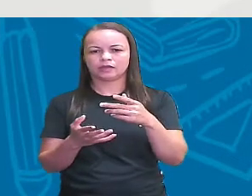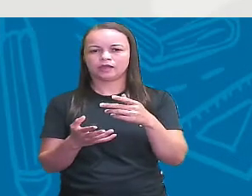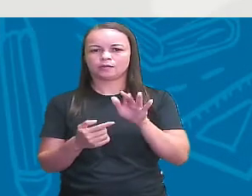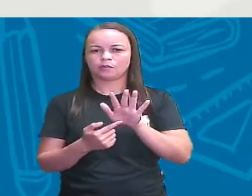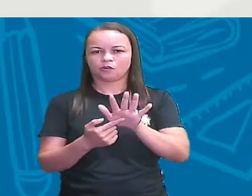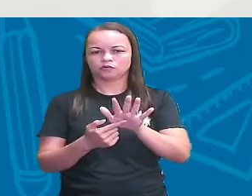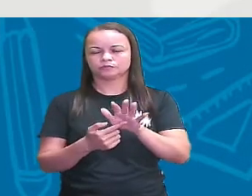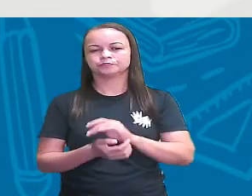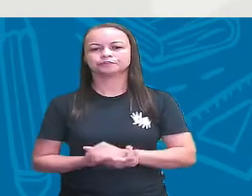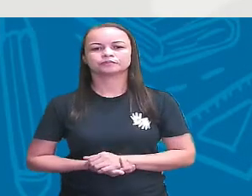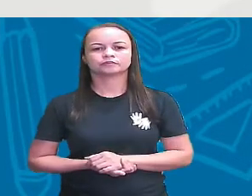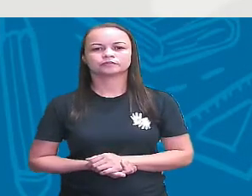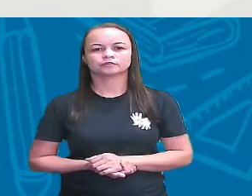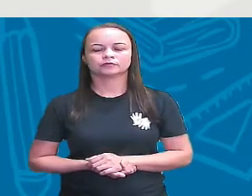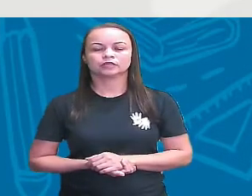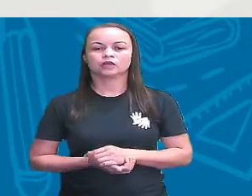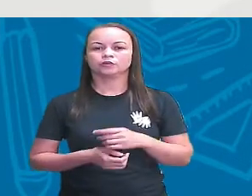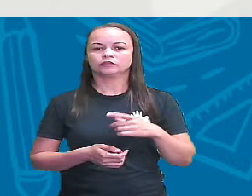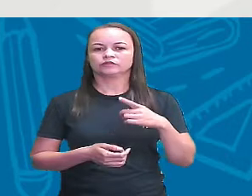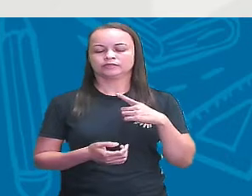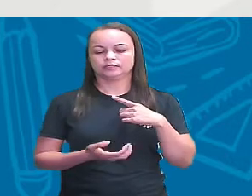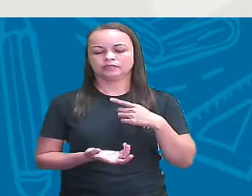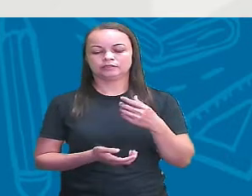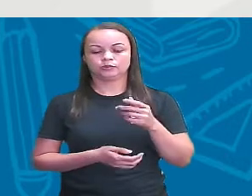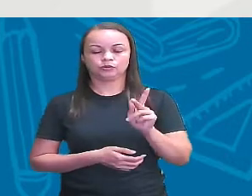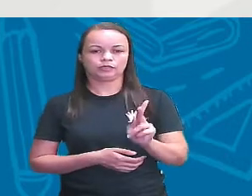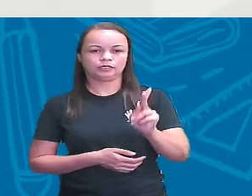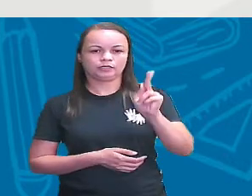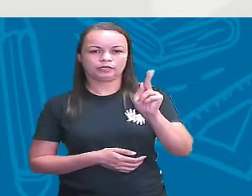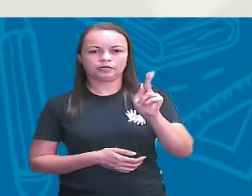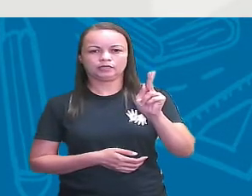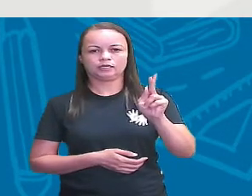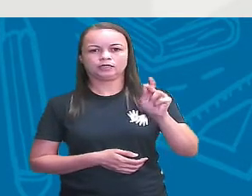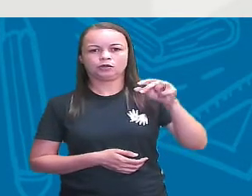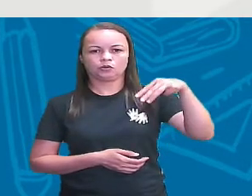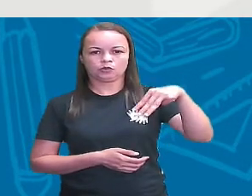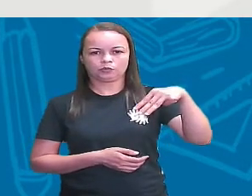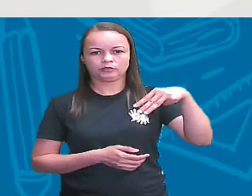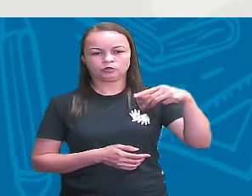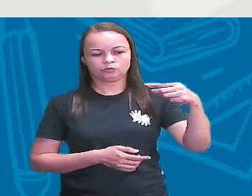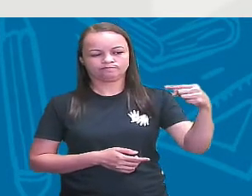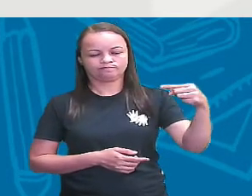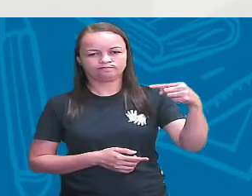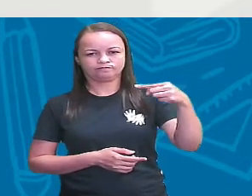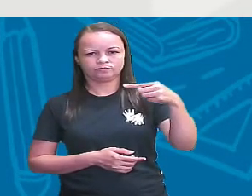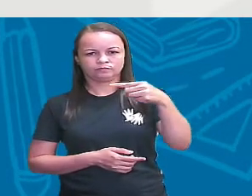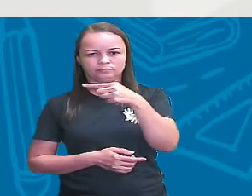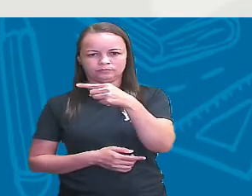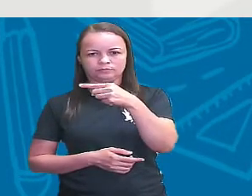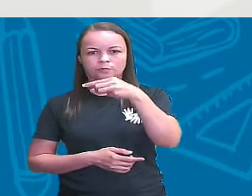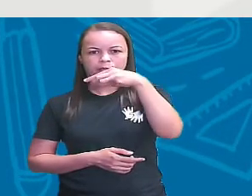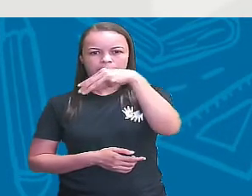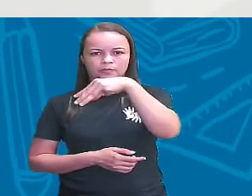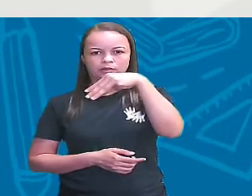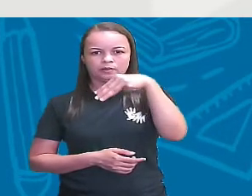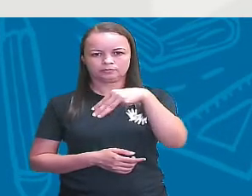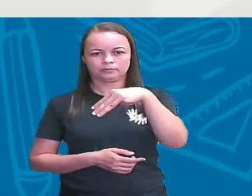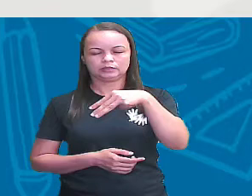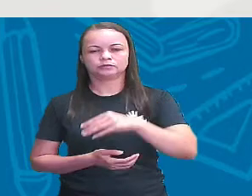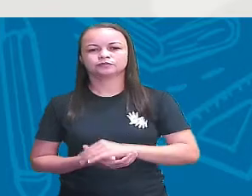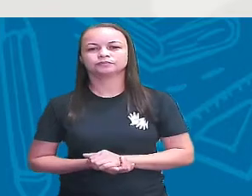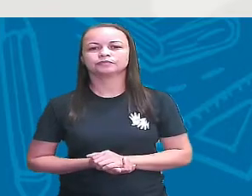seguinte: quando eu estiver saindo de quilômetro sentido milímetro, eu